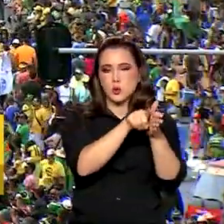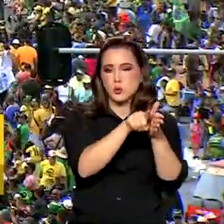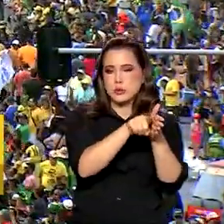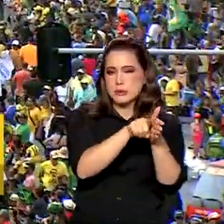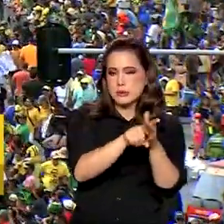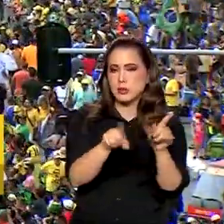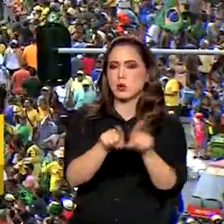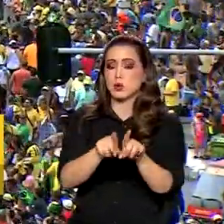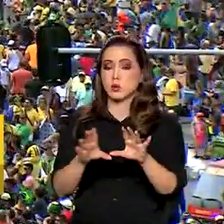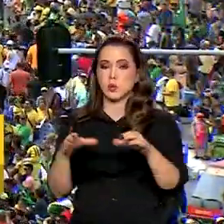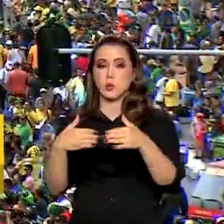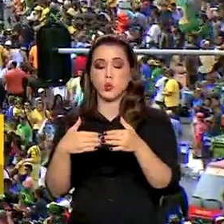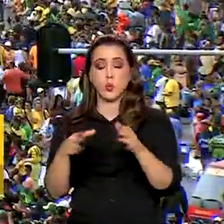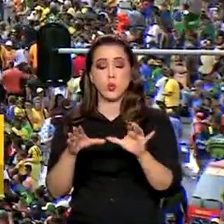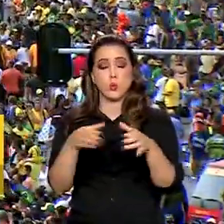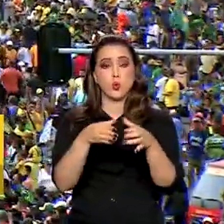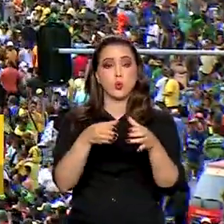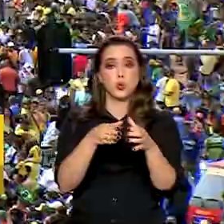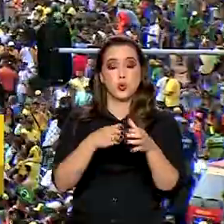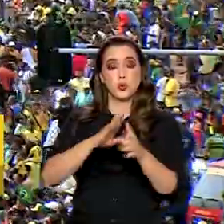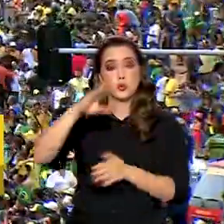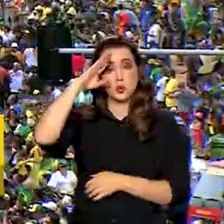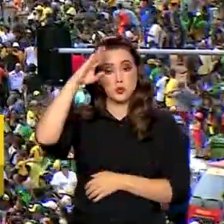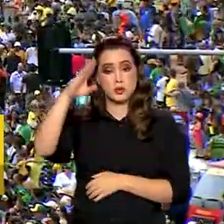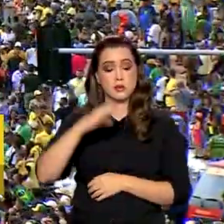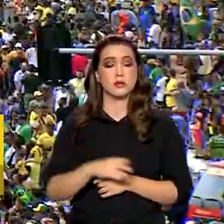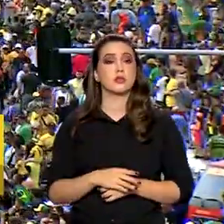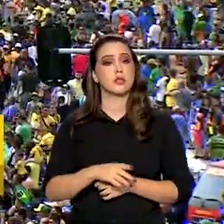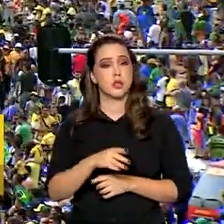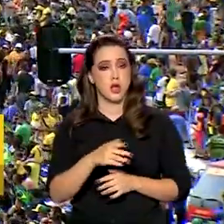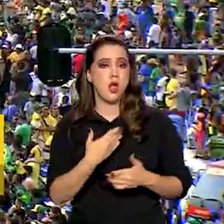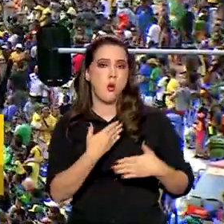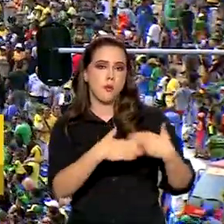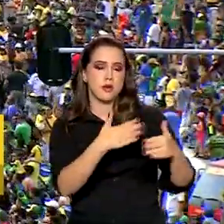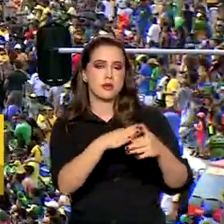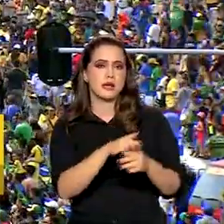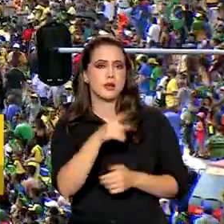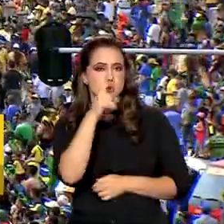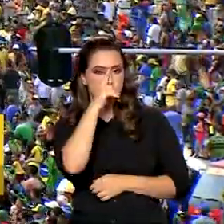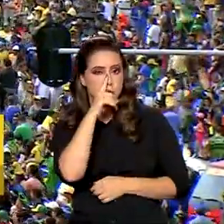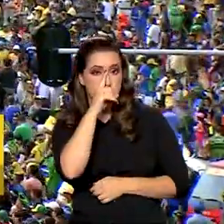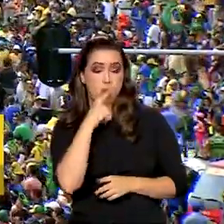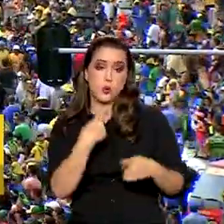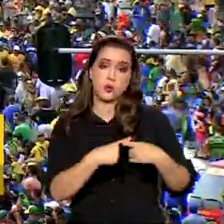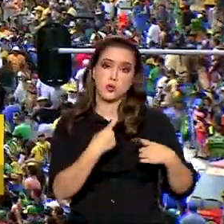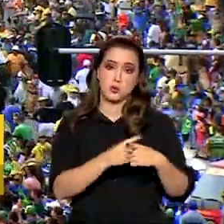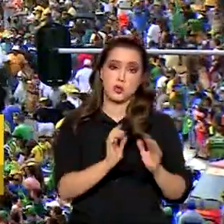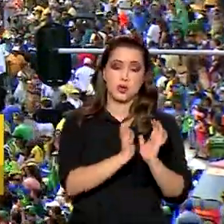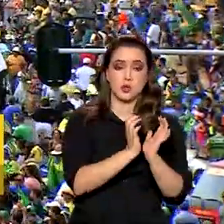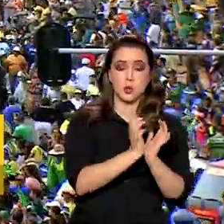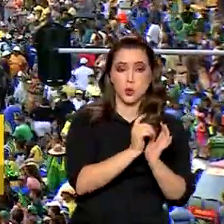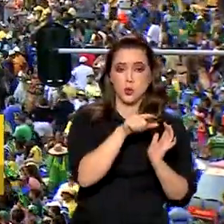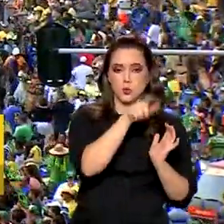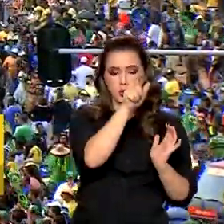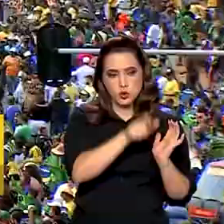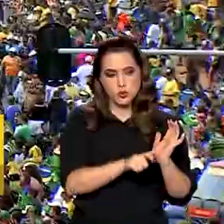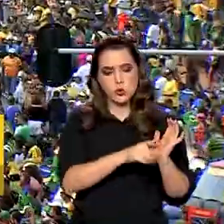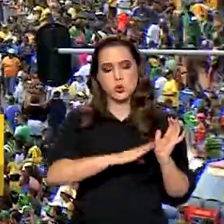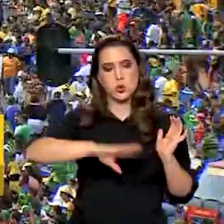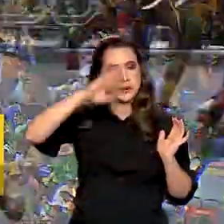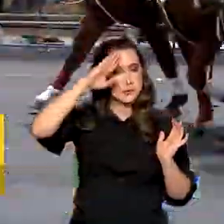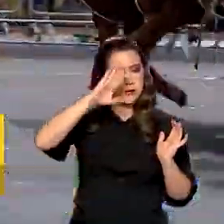da Marinha do Brasil, é um processo bastante rígido, porque esses militares e civis ficam lá em